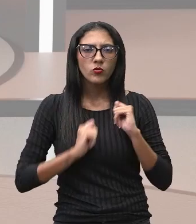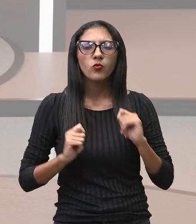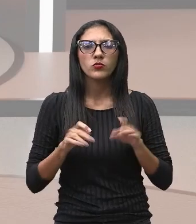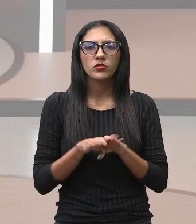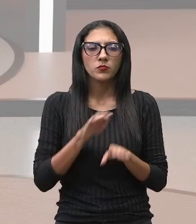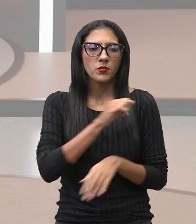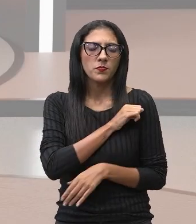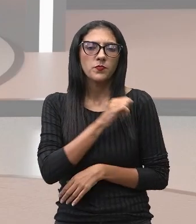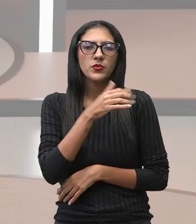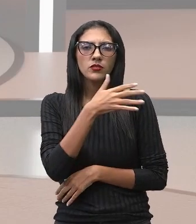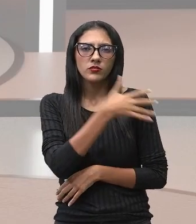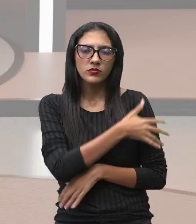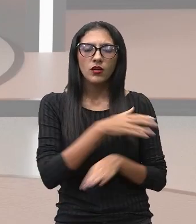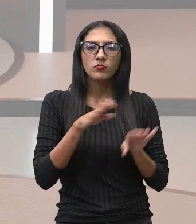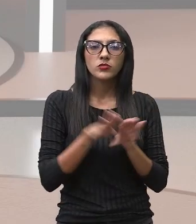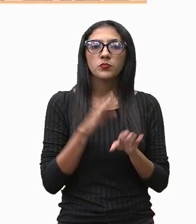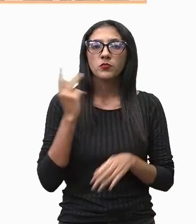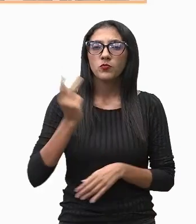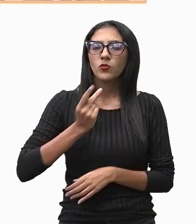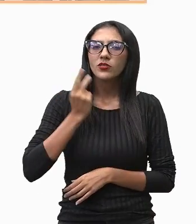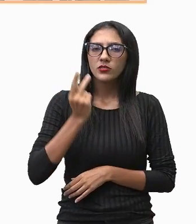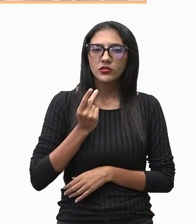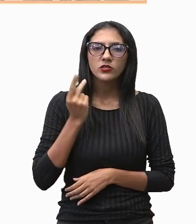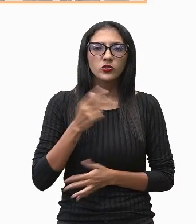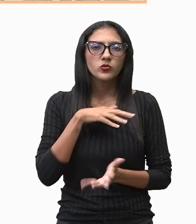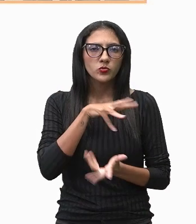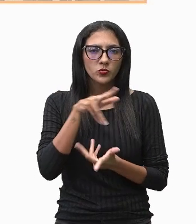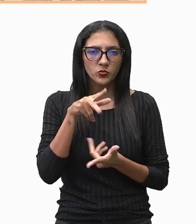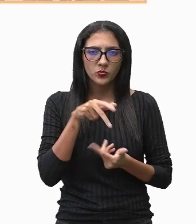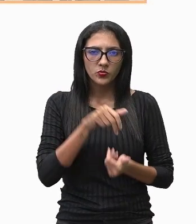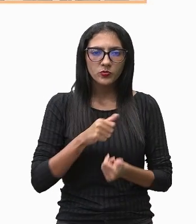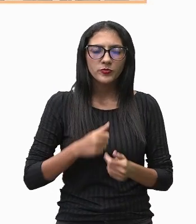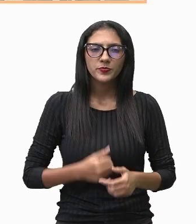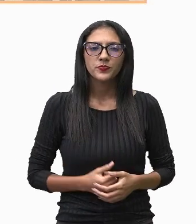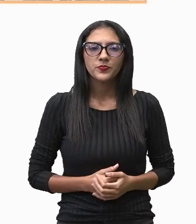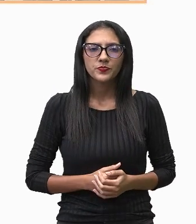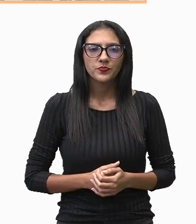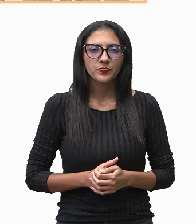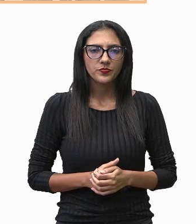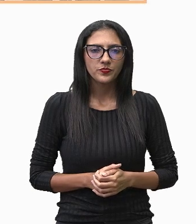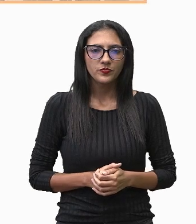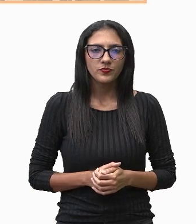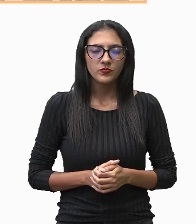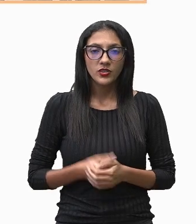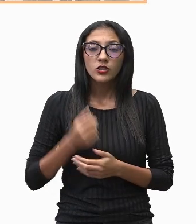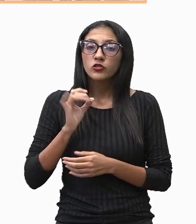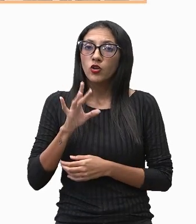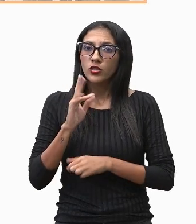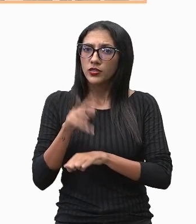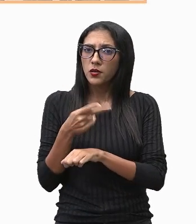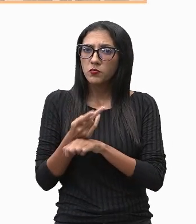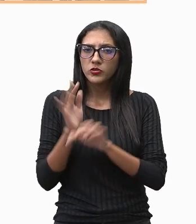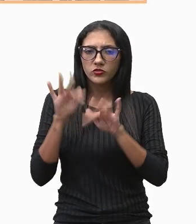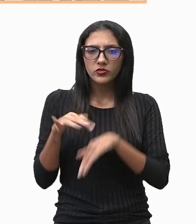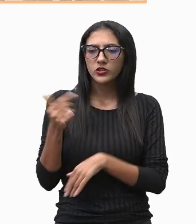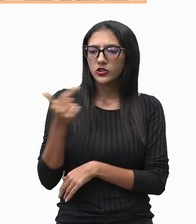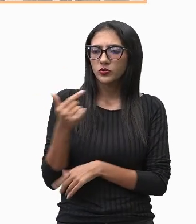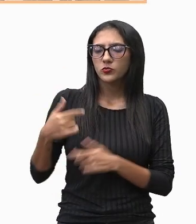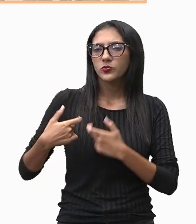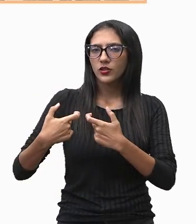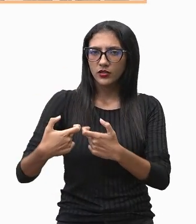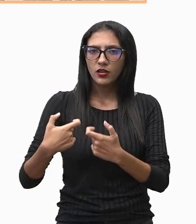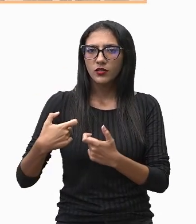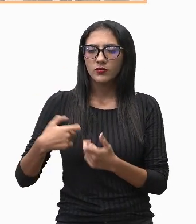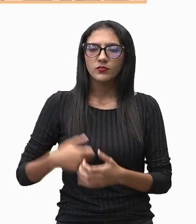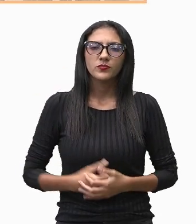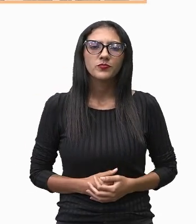a maior potência política mundial. Eles emergiram, após a Segunda Guerra Mundial.